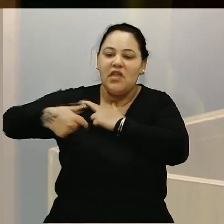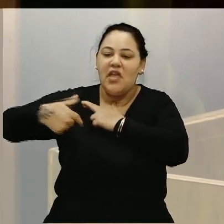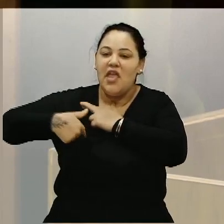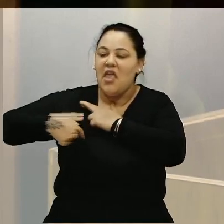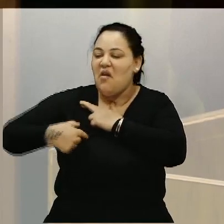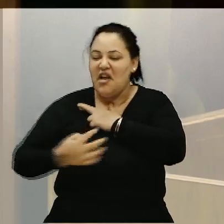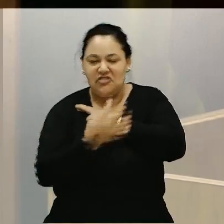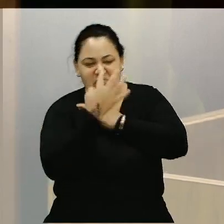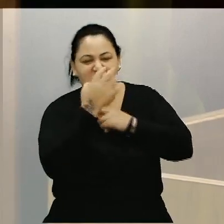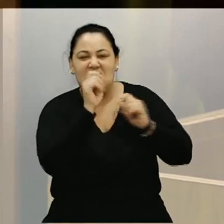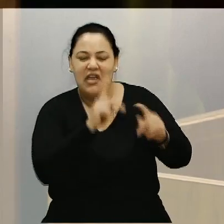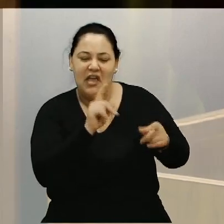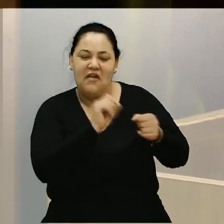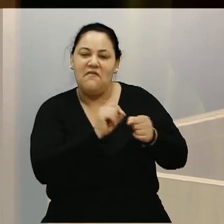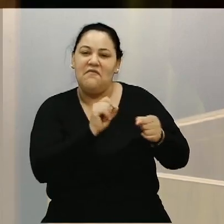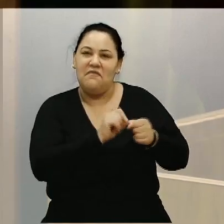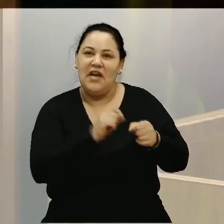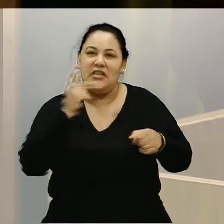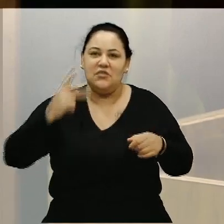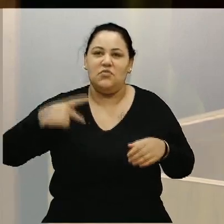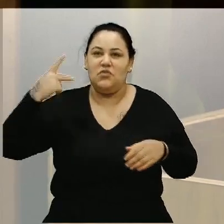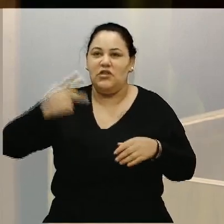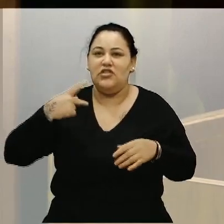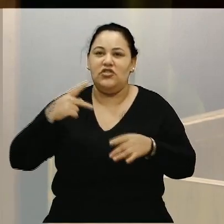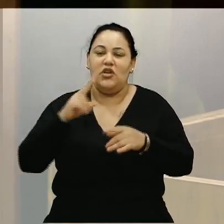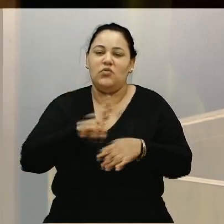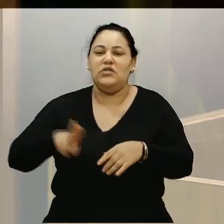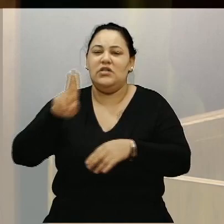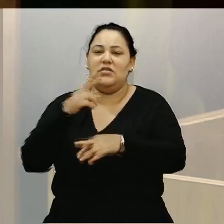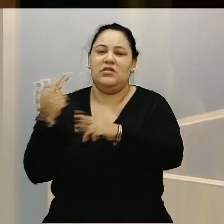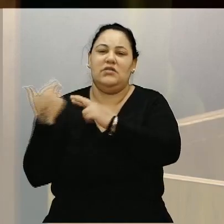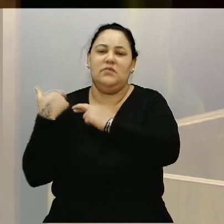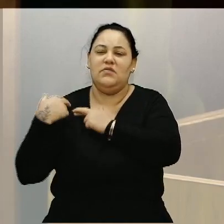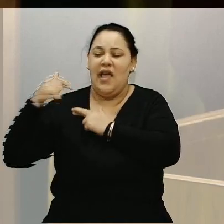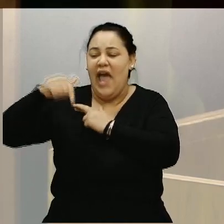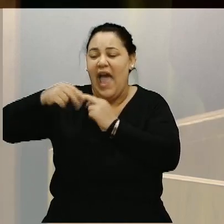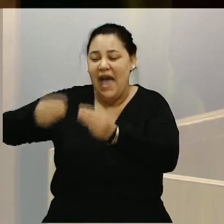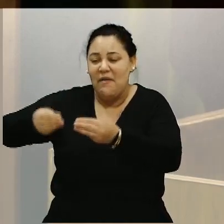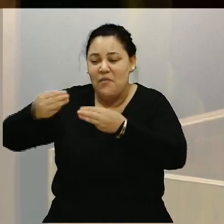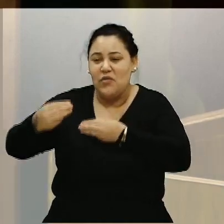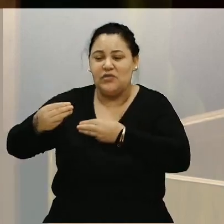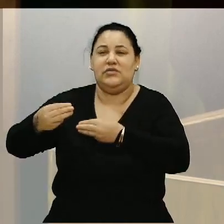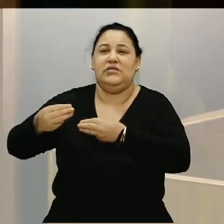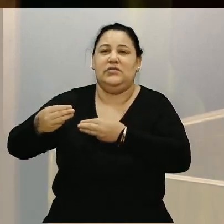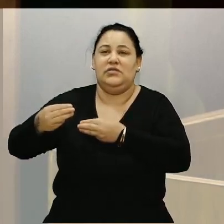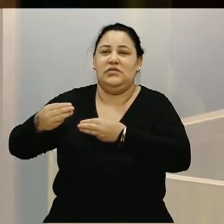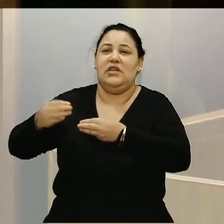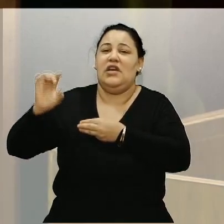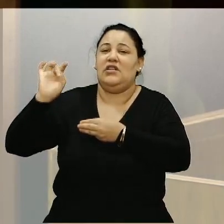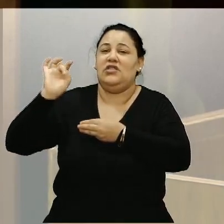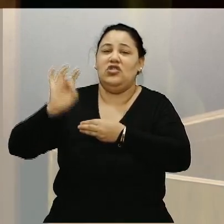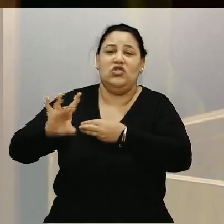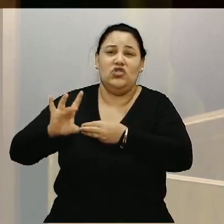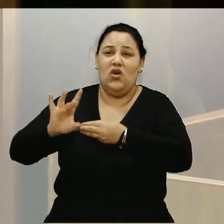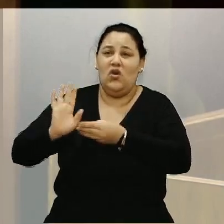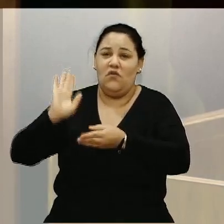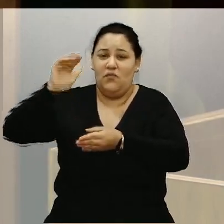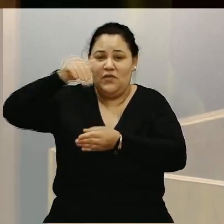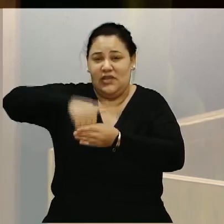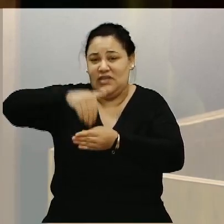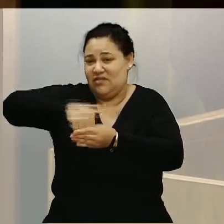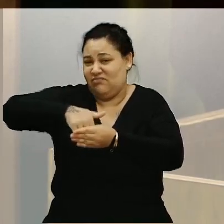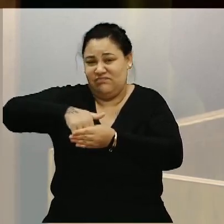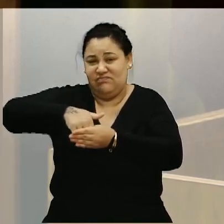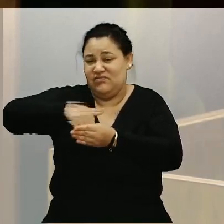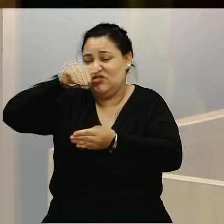quem faz política com responsabilidade. Essa moção é meramente eleitoral.